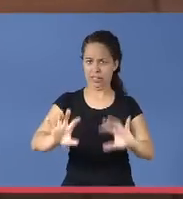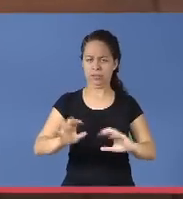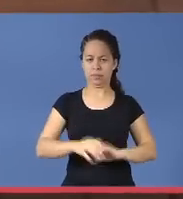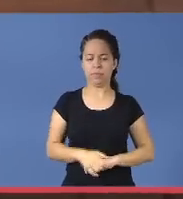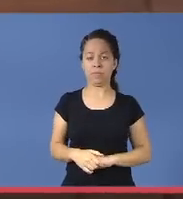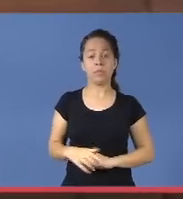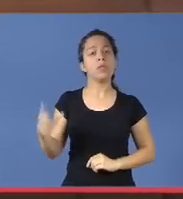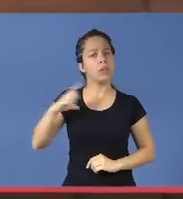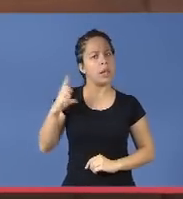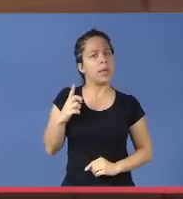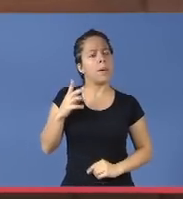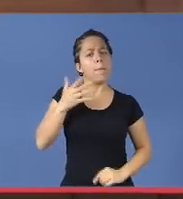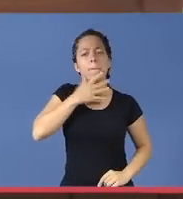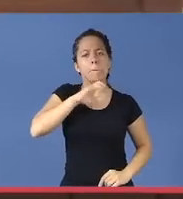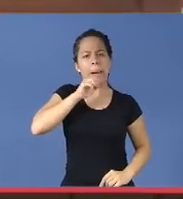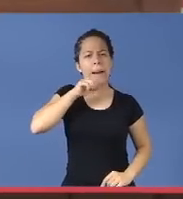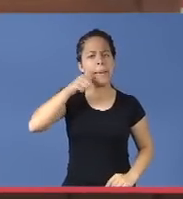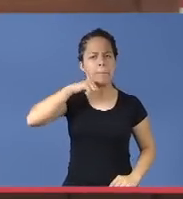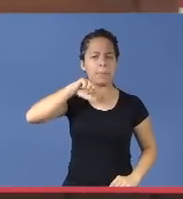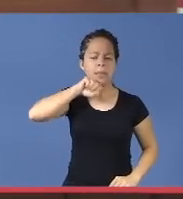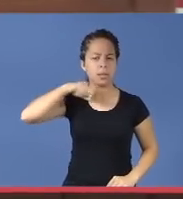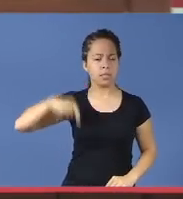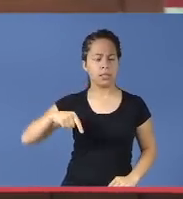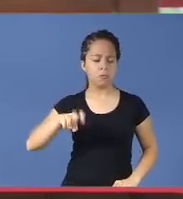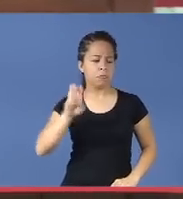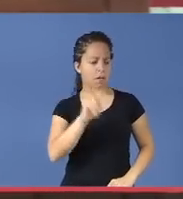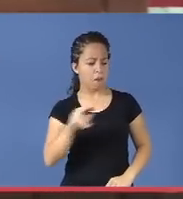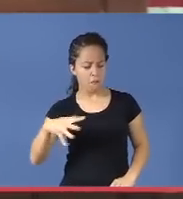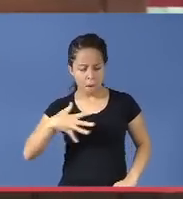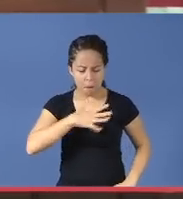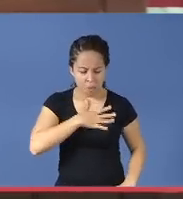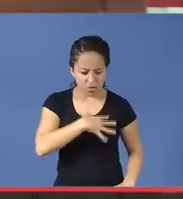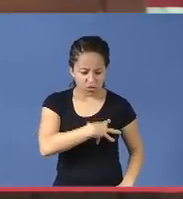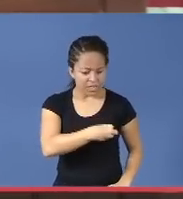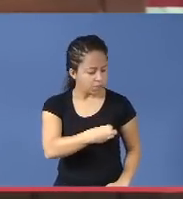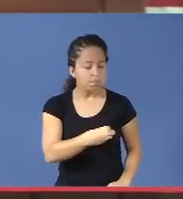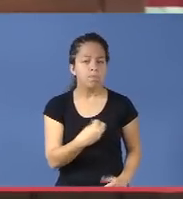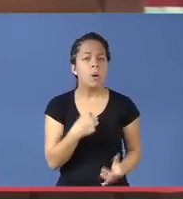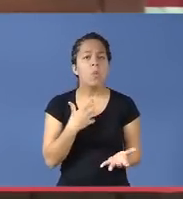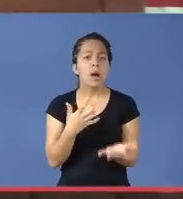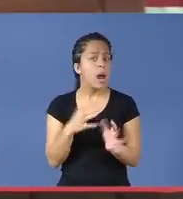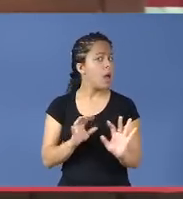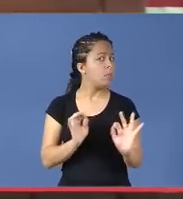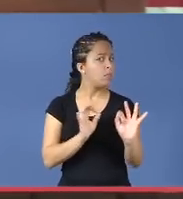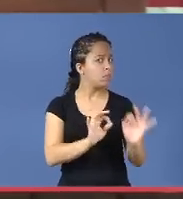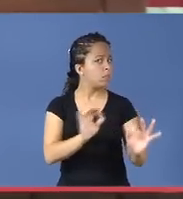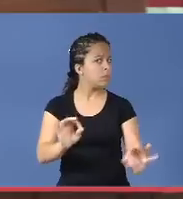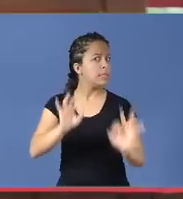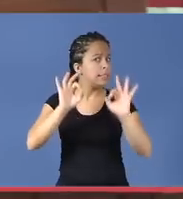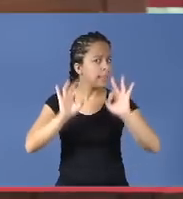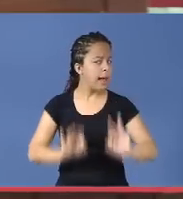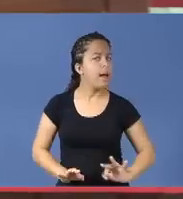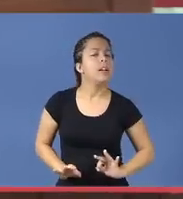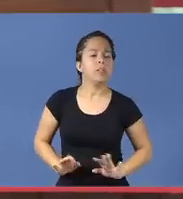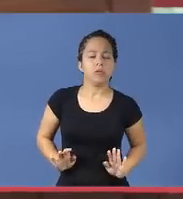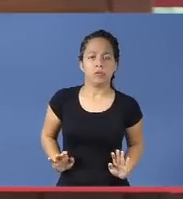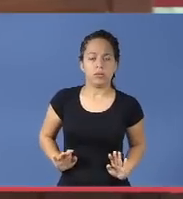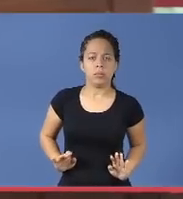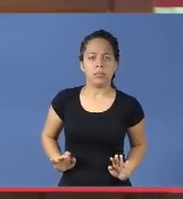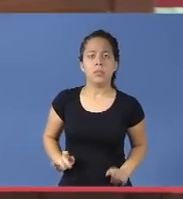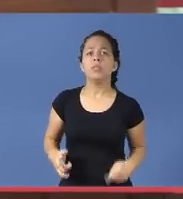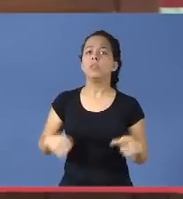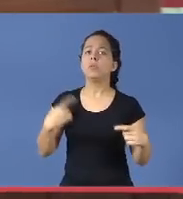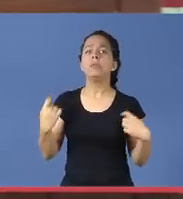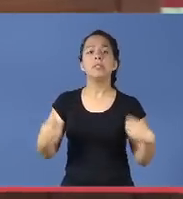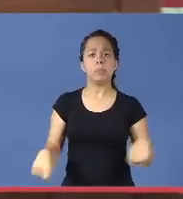filhos aqui, outros estão... Estão vendo que não é, que tem uma coisa nova para ser feita. Há muita terra para se